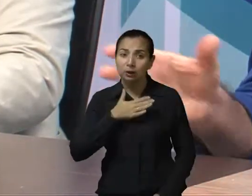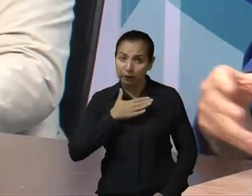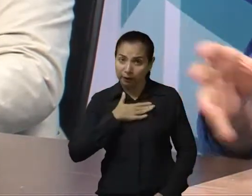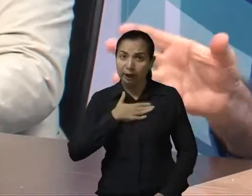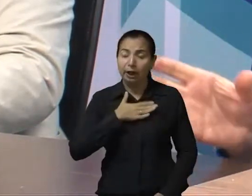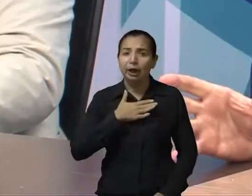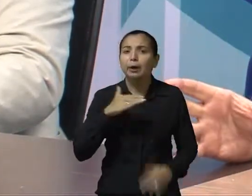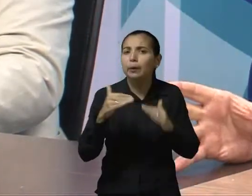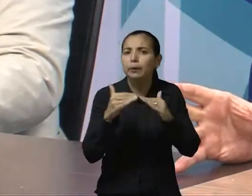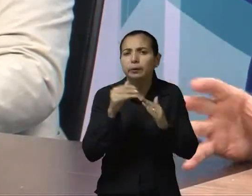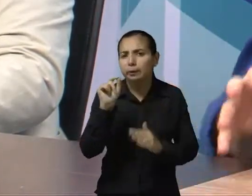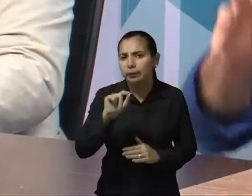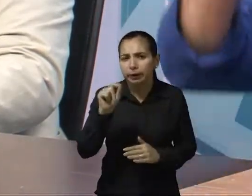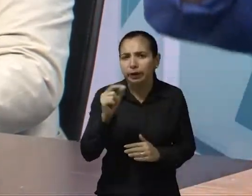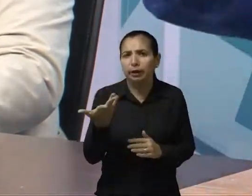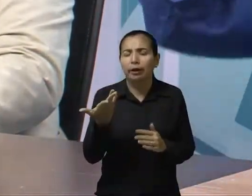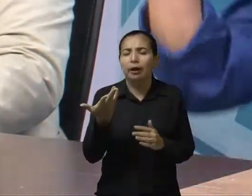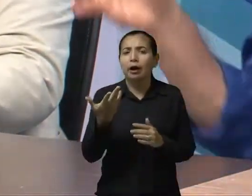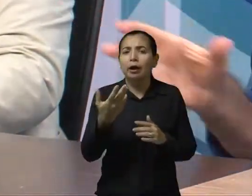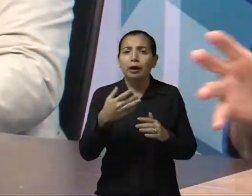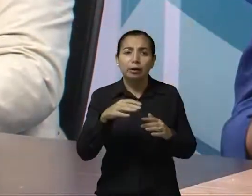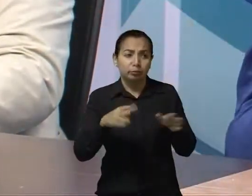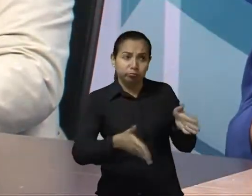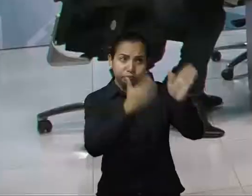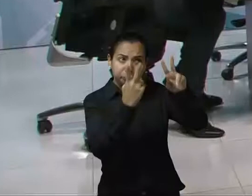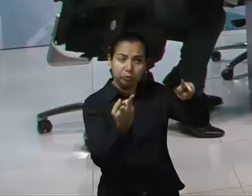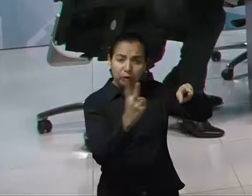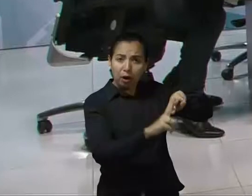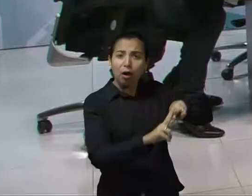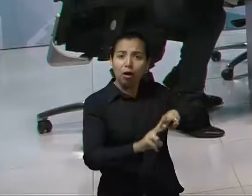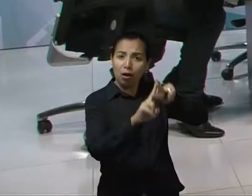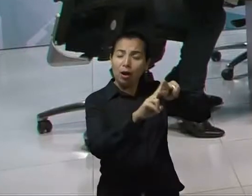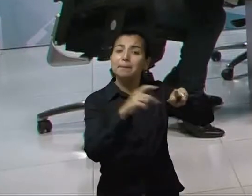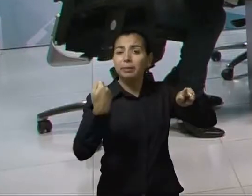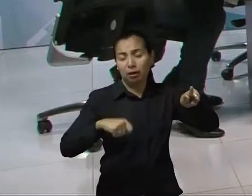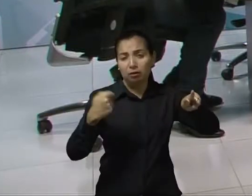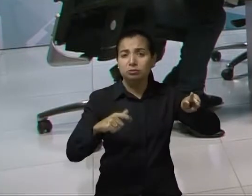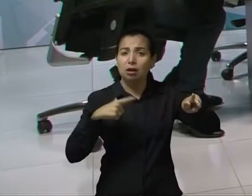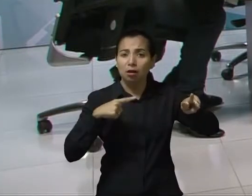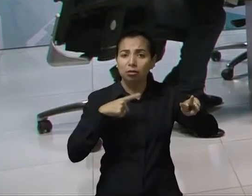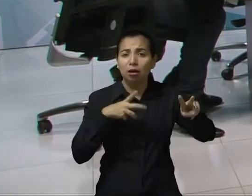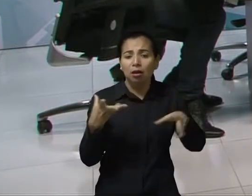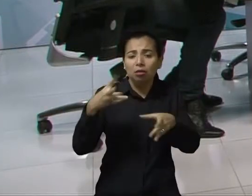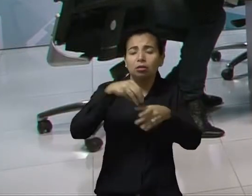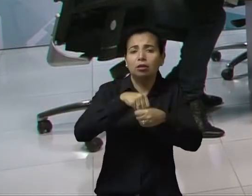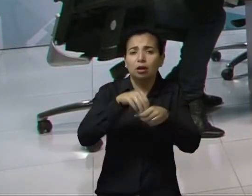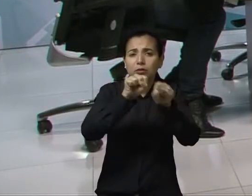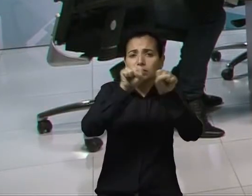de que o sistema prisional tem que fazer parte desse sistema mais geral de